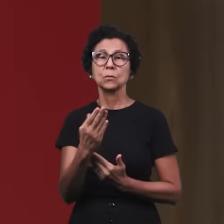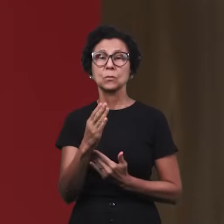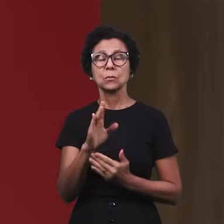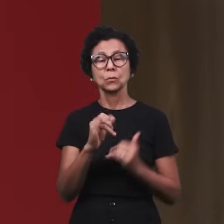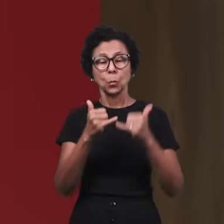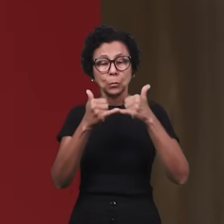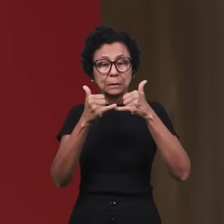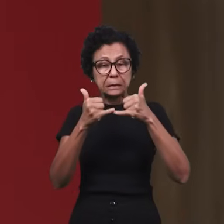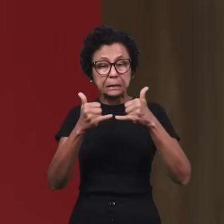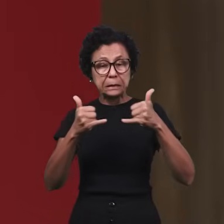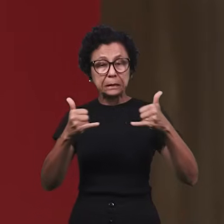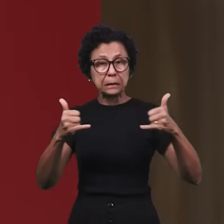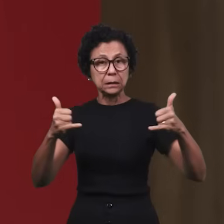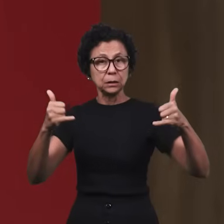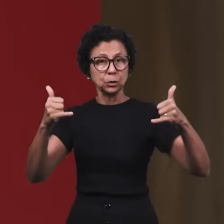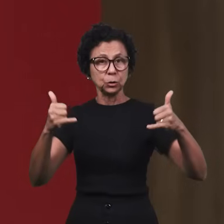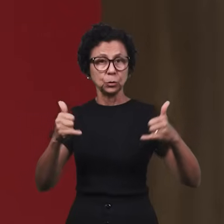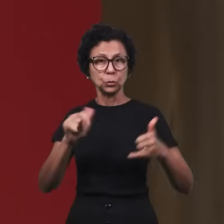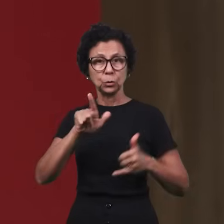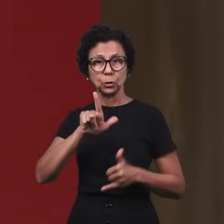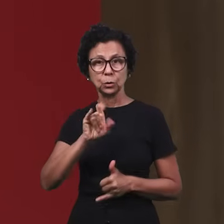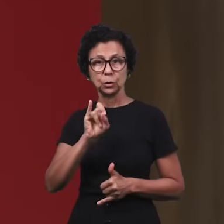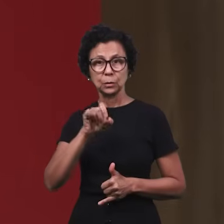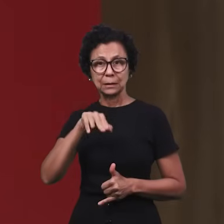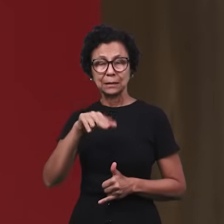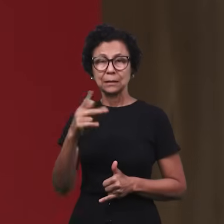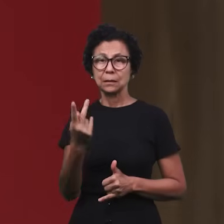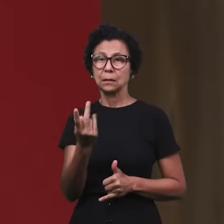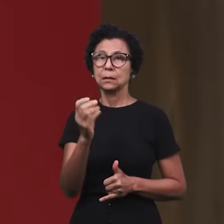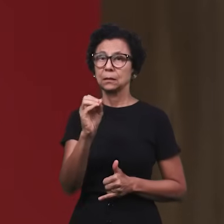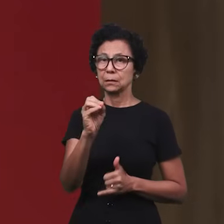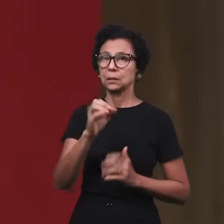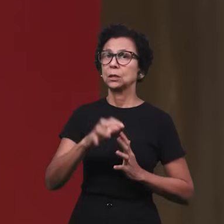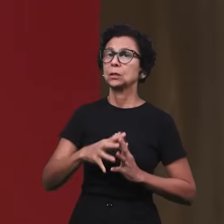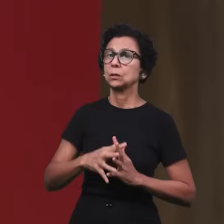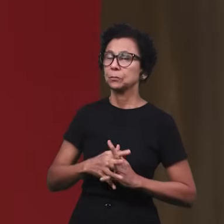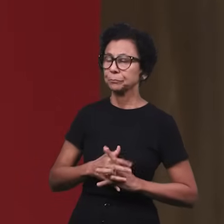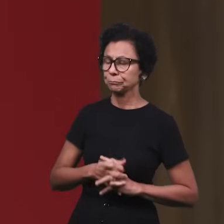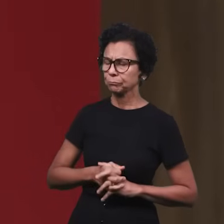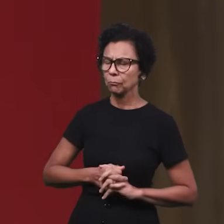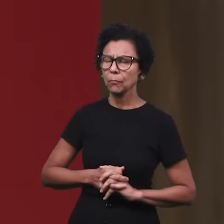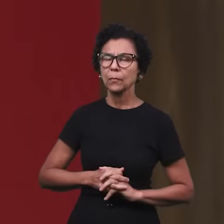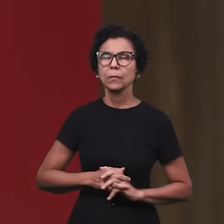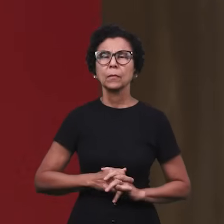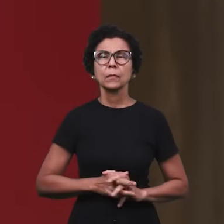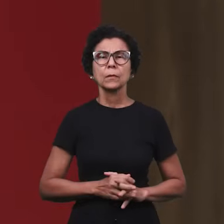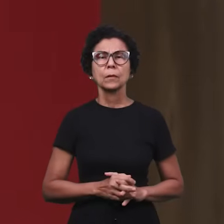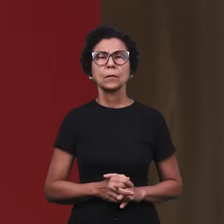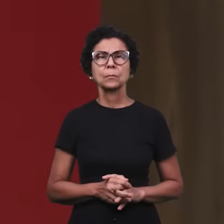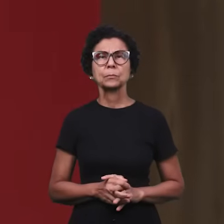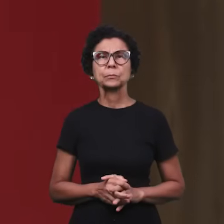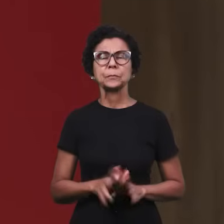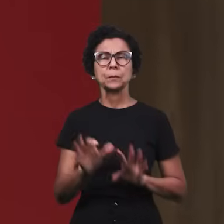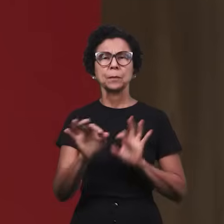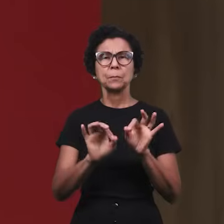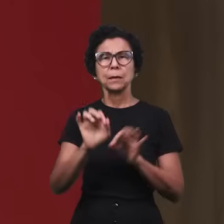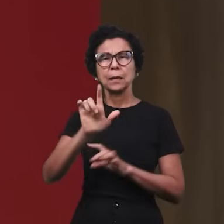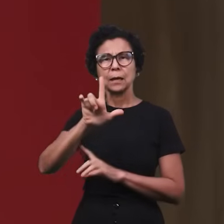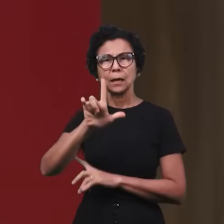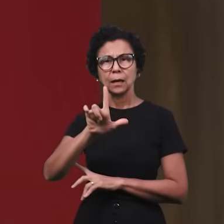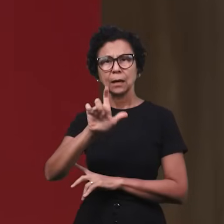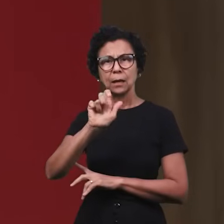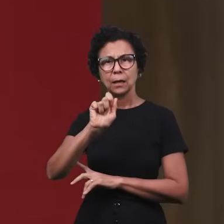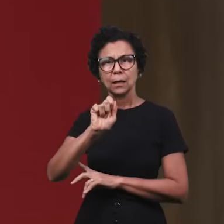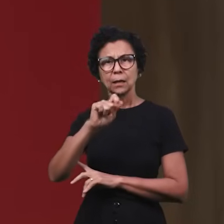falar sobre essa primeira frase aqui do verso 13, né? Busca lã. Na